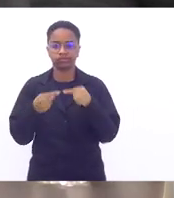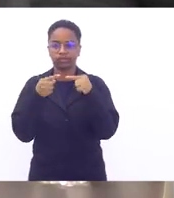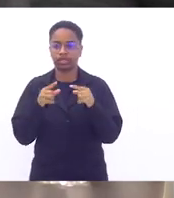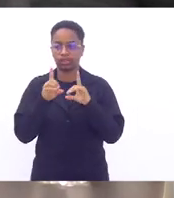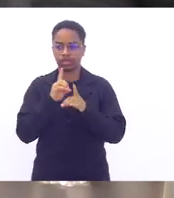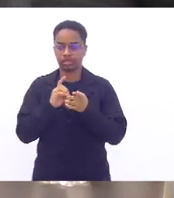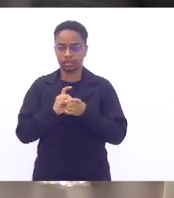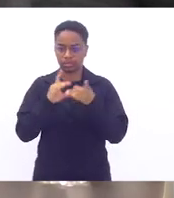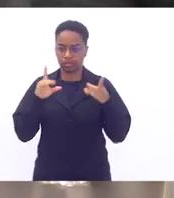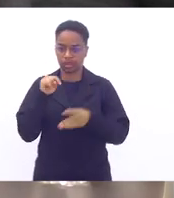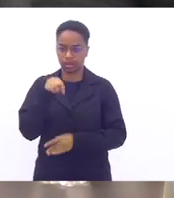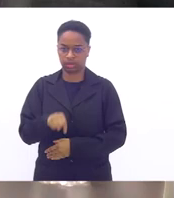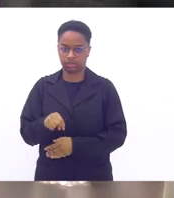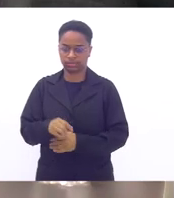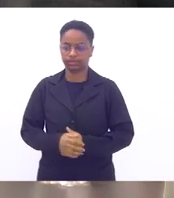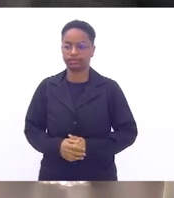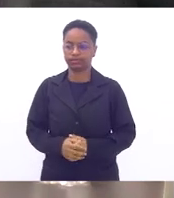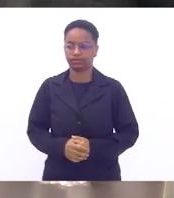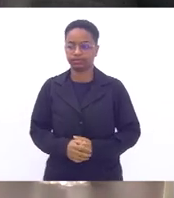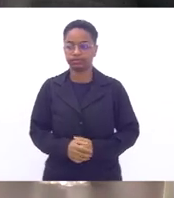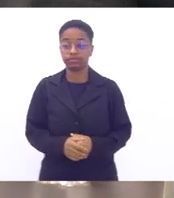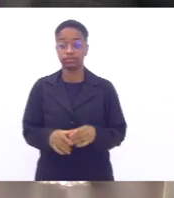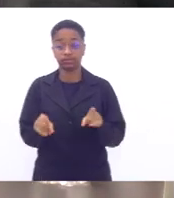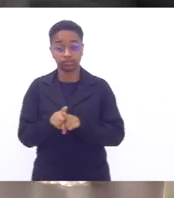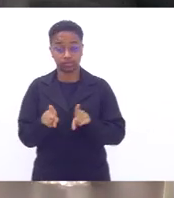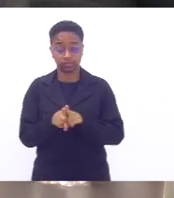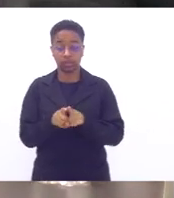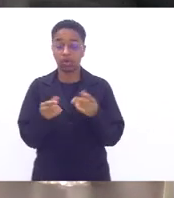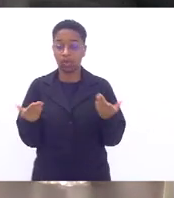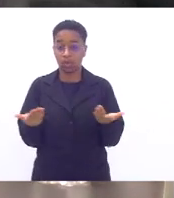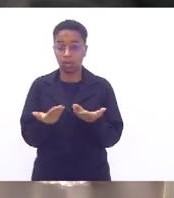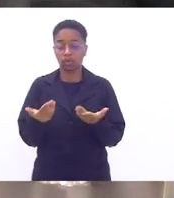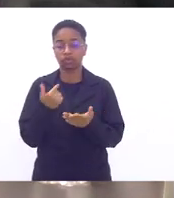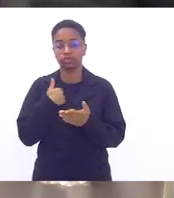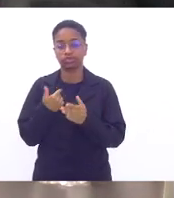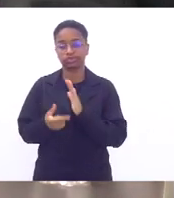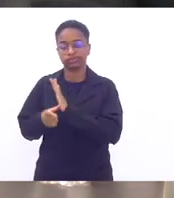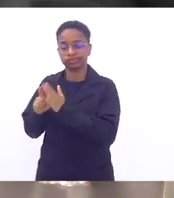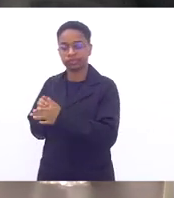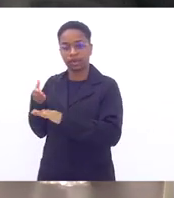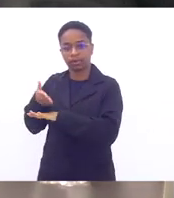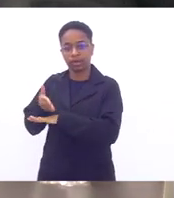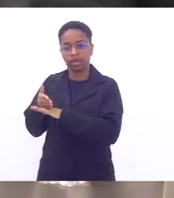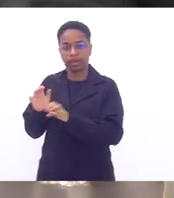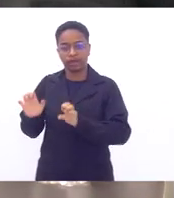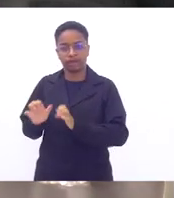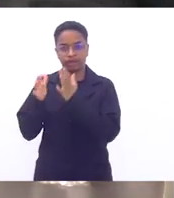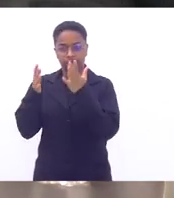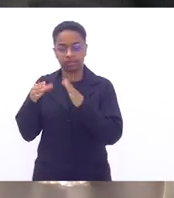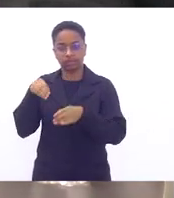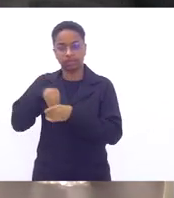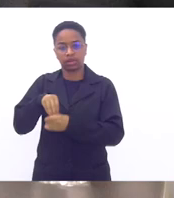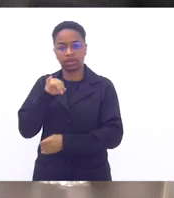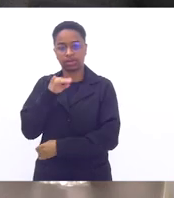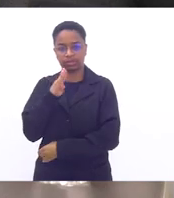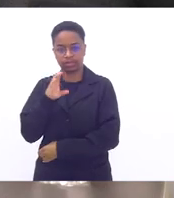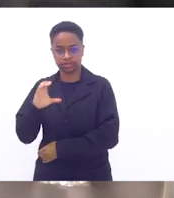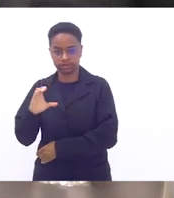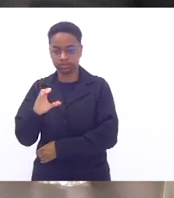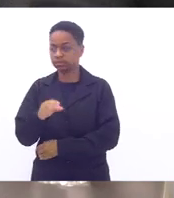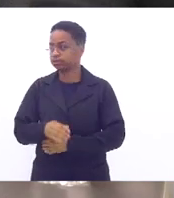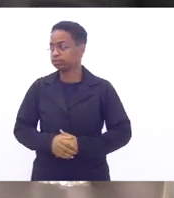nesta casa hoje eu vim de um de um evento no Instituto Benjamin Constant